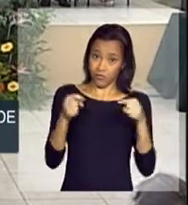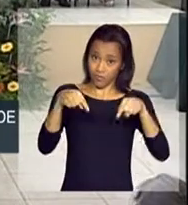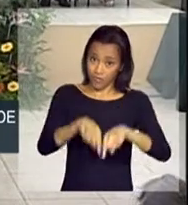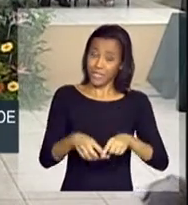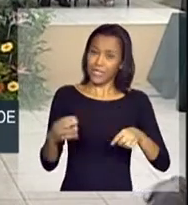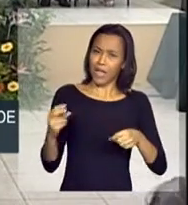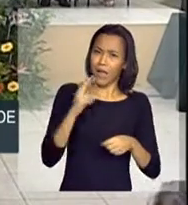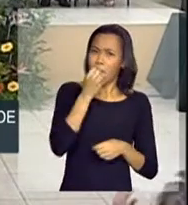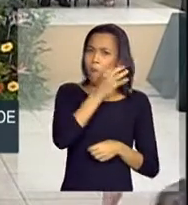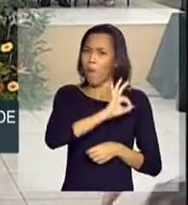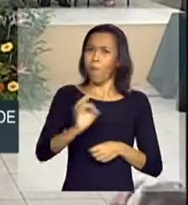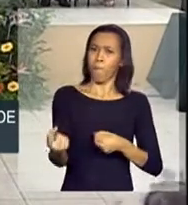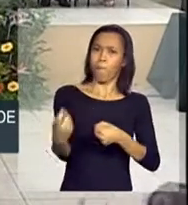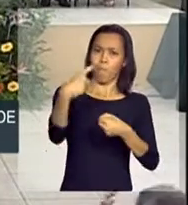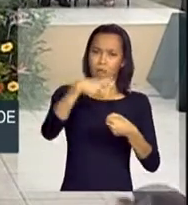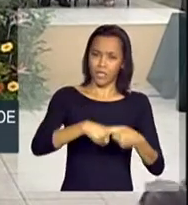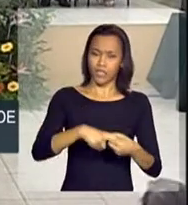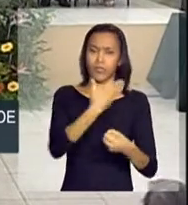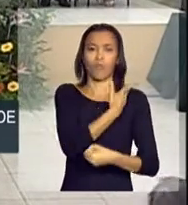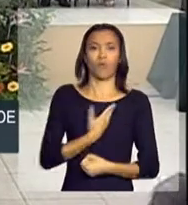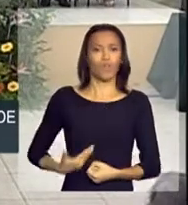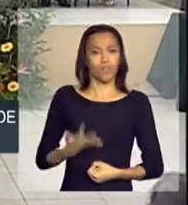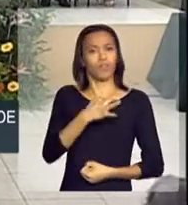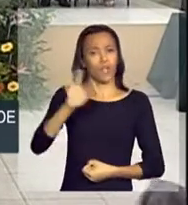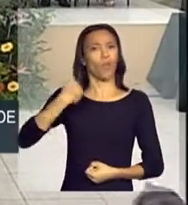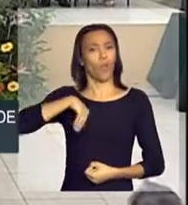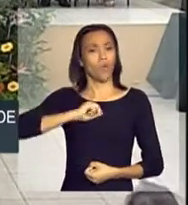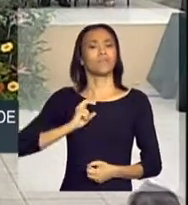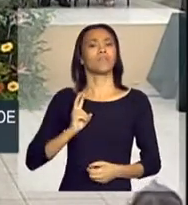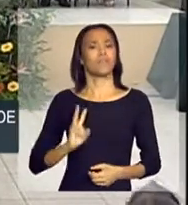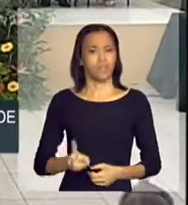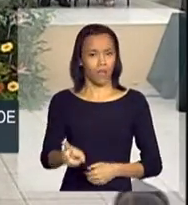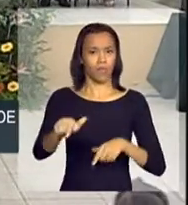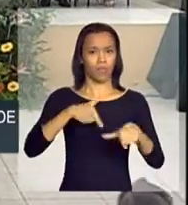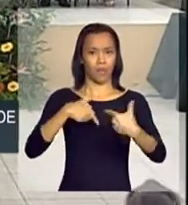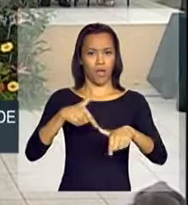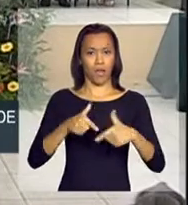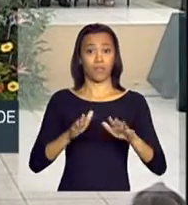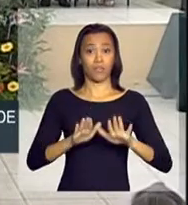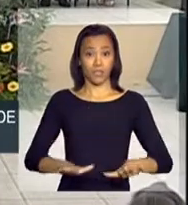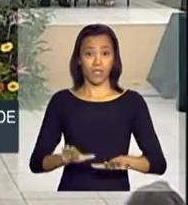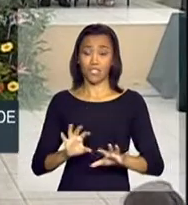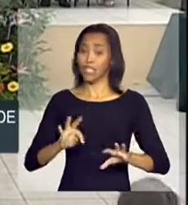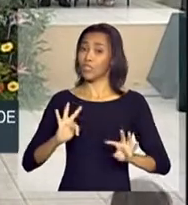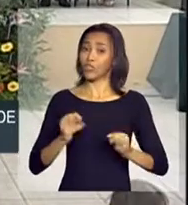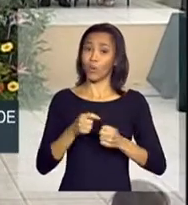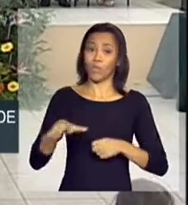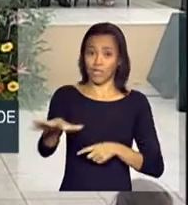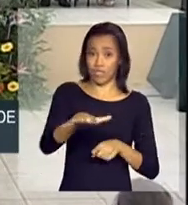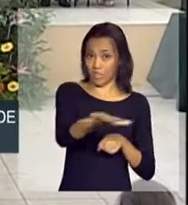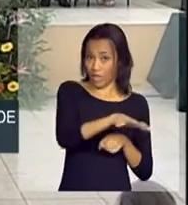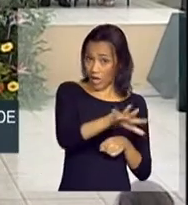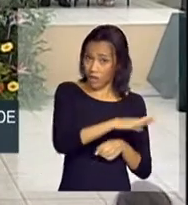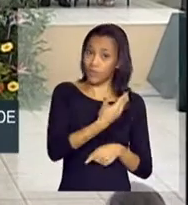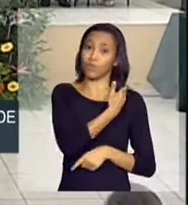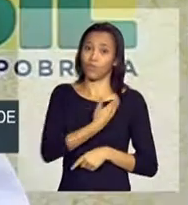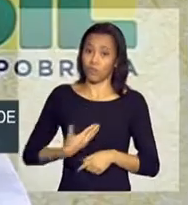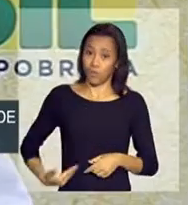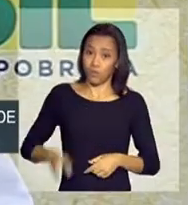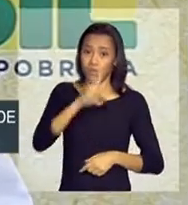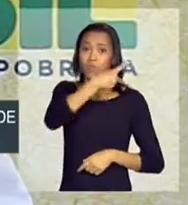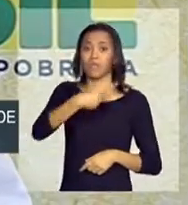essa forte parceria com o governo federal temos trabalhado Assim com todas as áreas do Governo da nossa presidenta Dilma